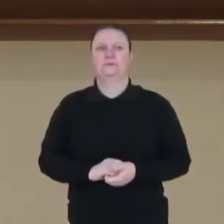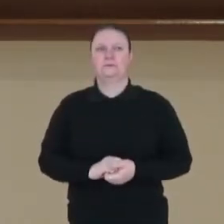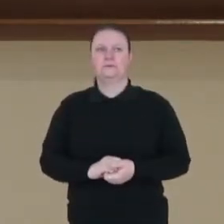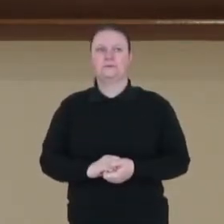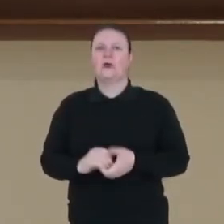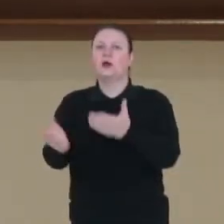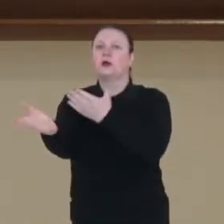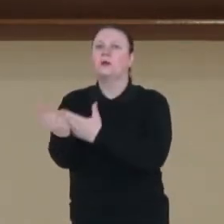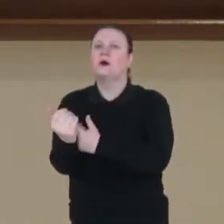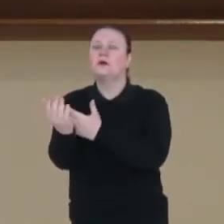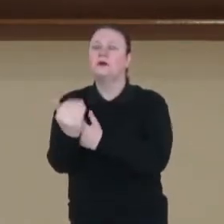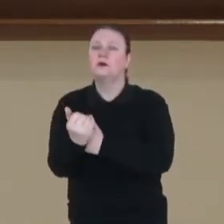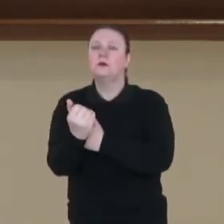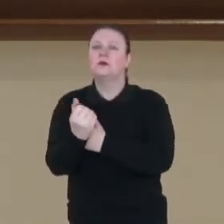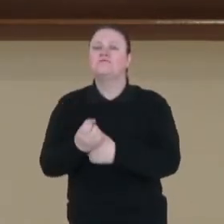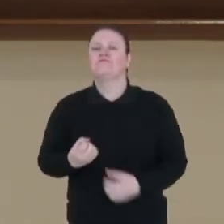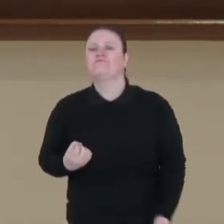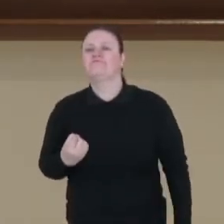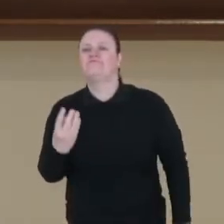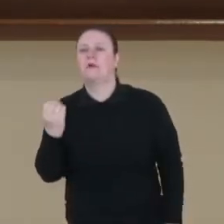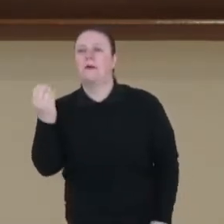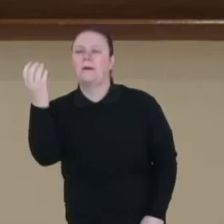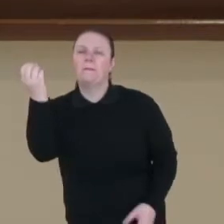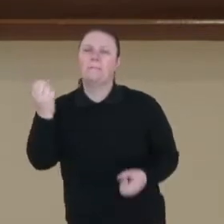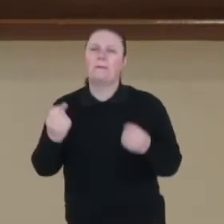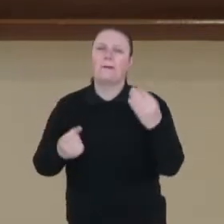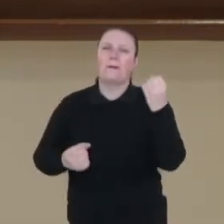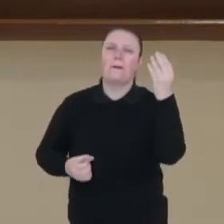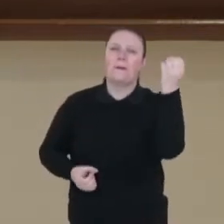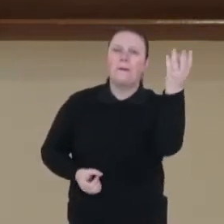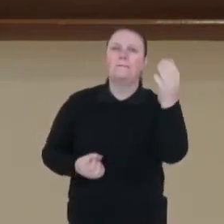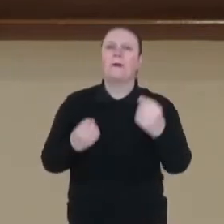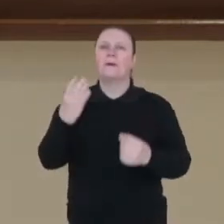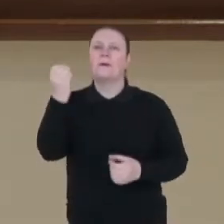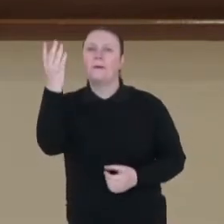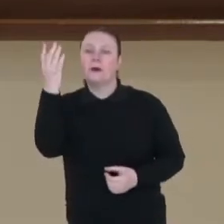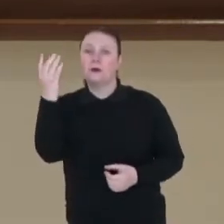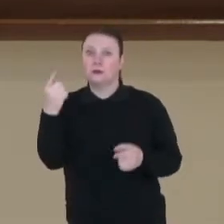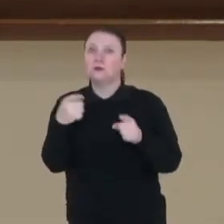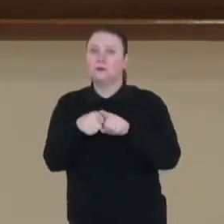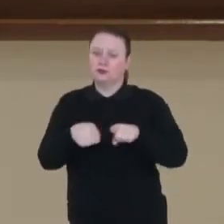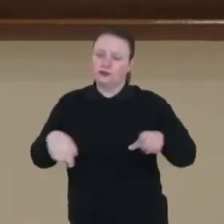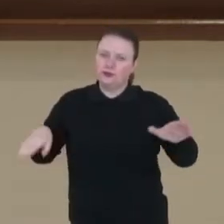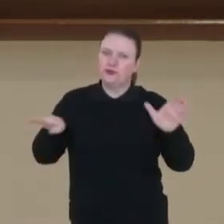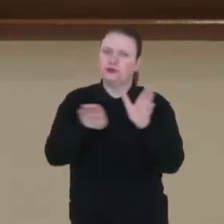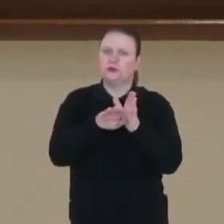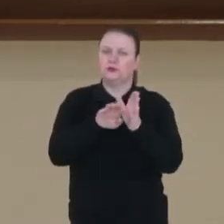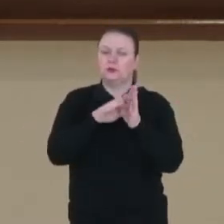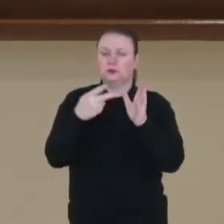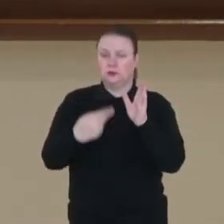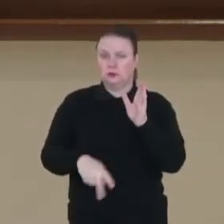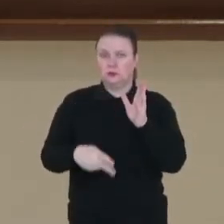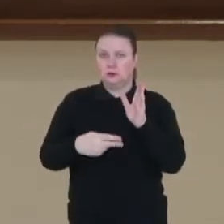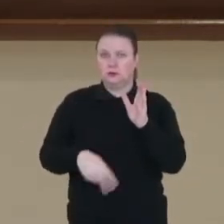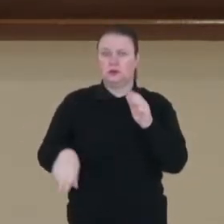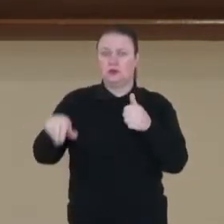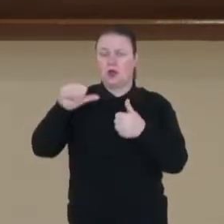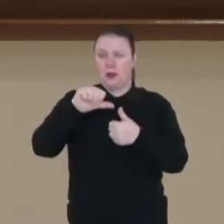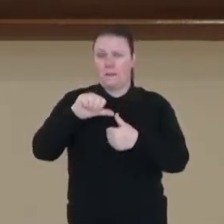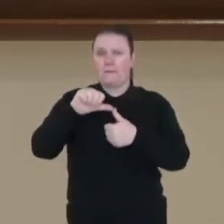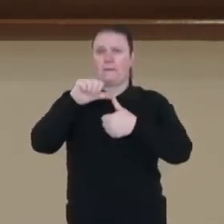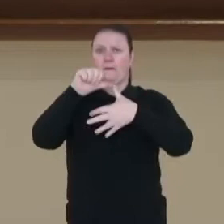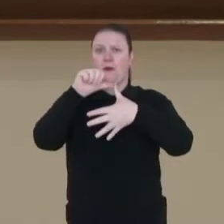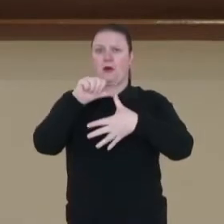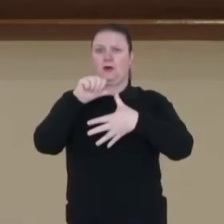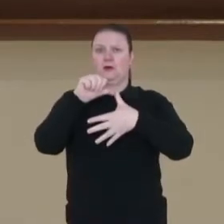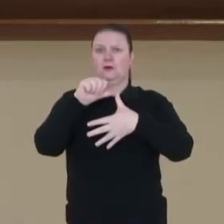vai embarcar em viagens que vão vir inclusive até aqui para a América. E nessas viagens a navio,